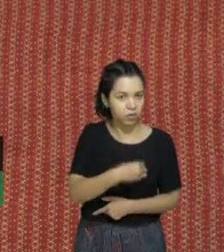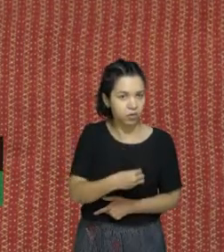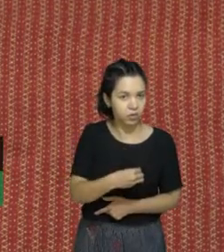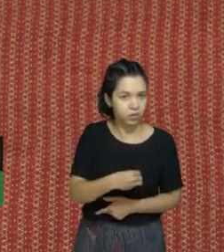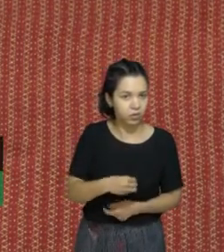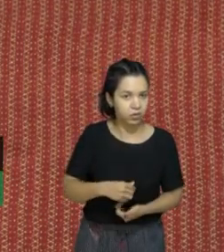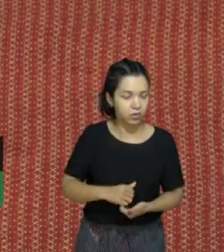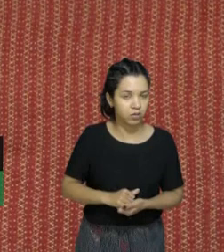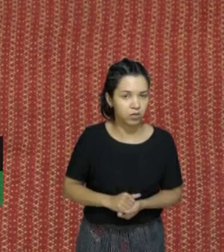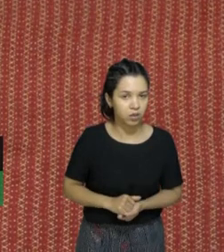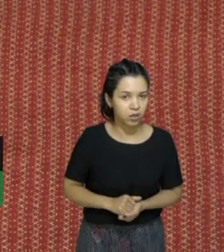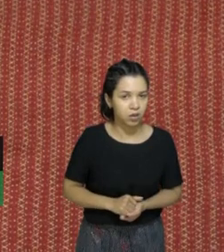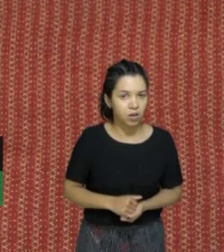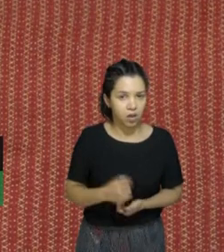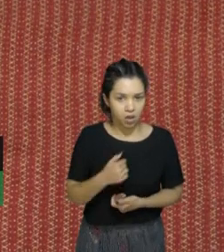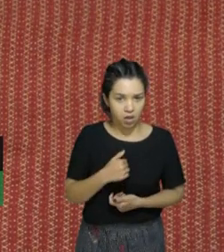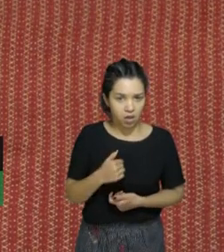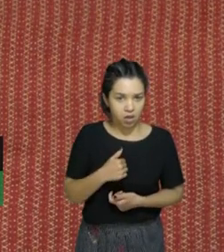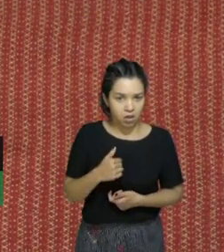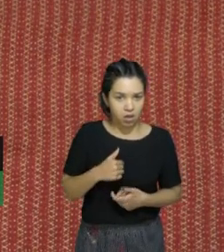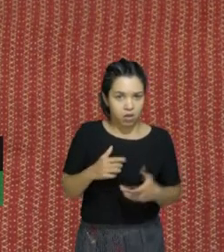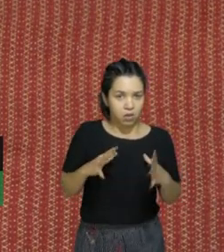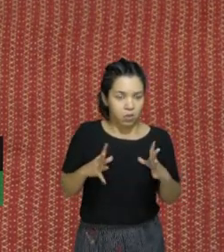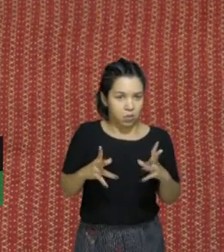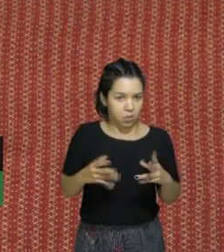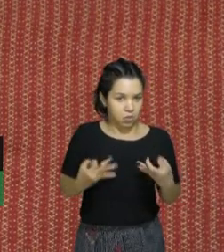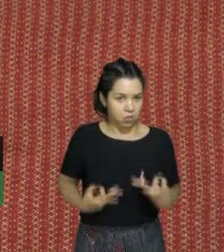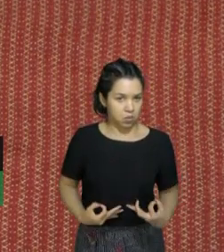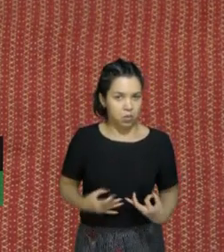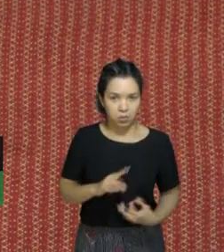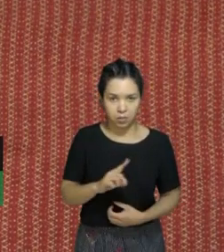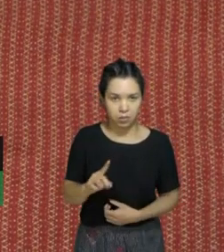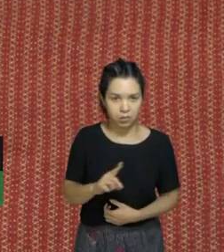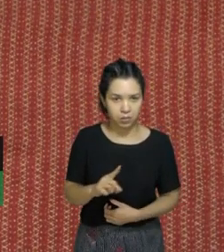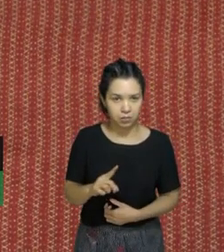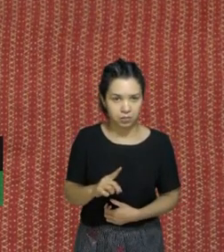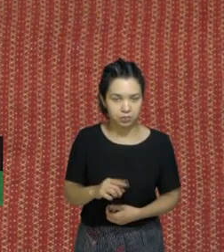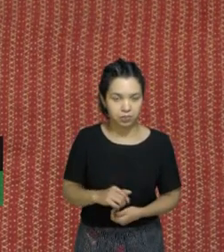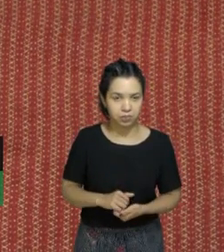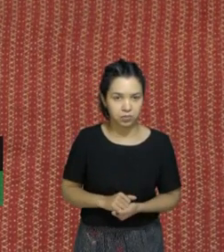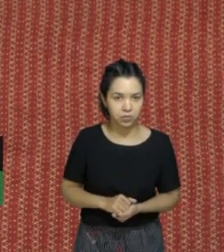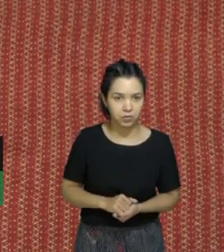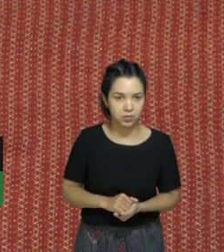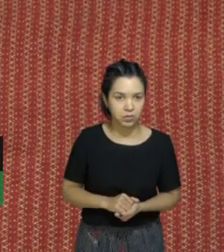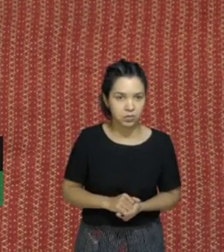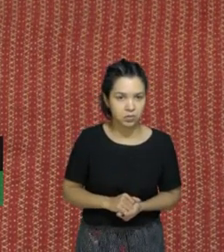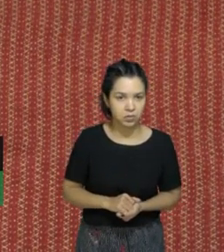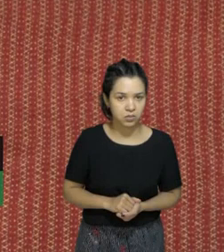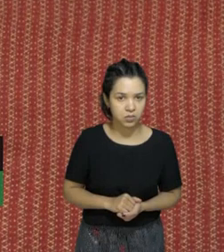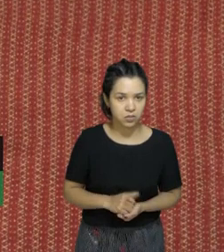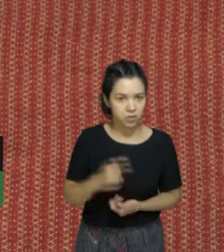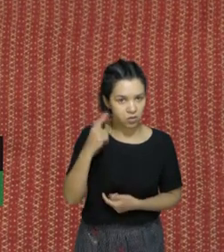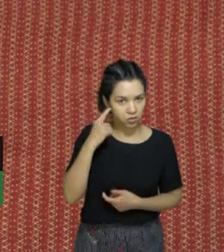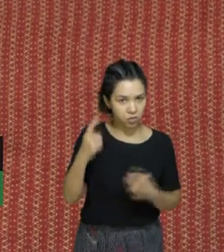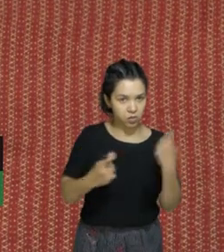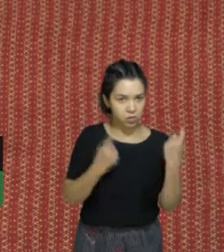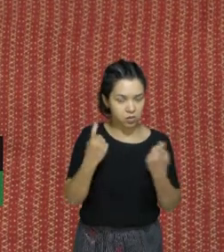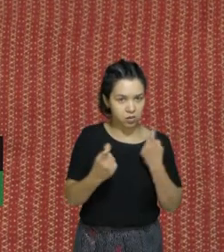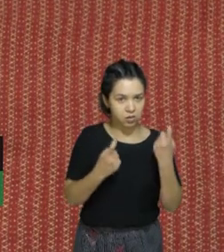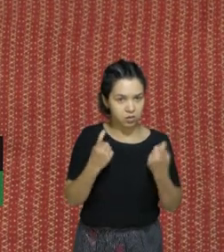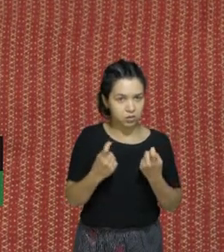Não sou puritano de forma nenhuma, tá? De forma nenhuma. Mas eu vejo a preocupação do Partido dos Trabalhadores